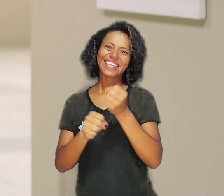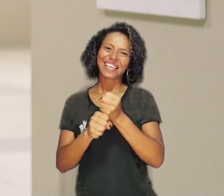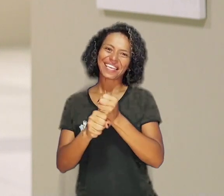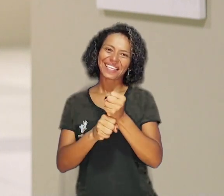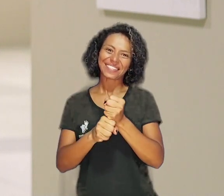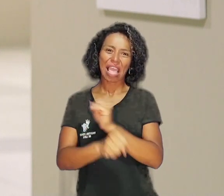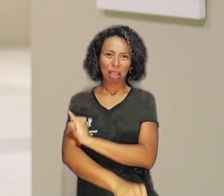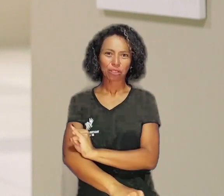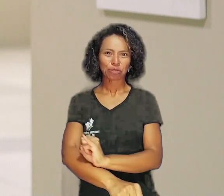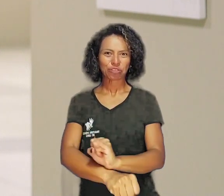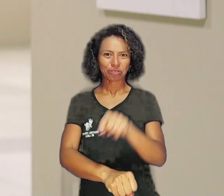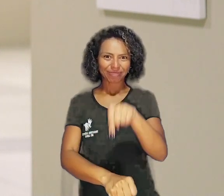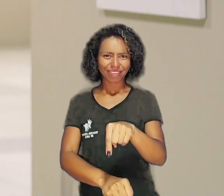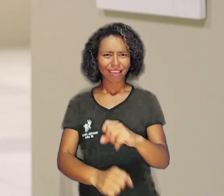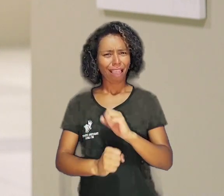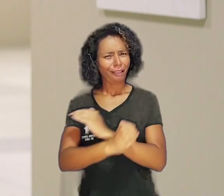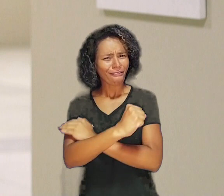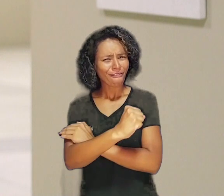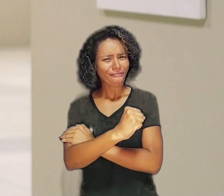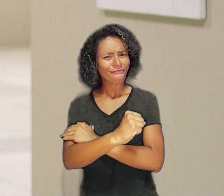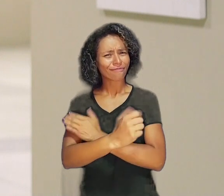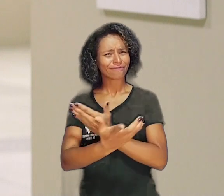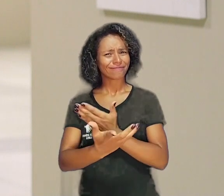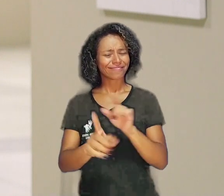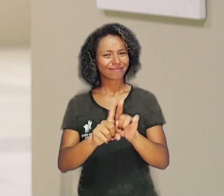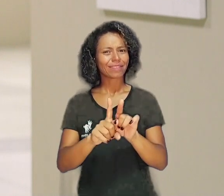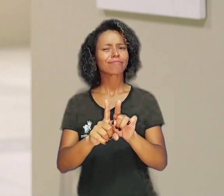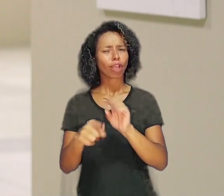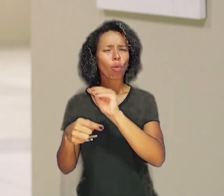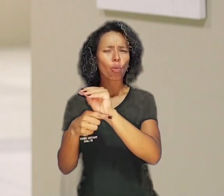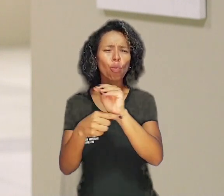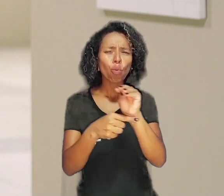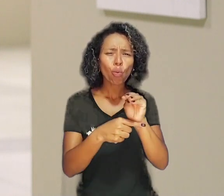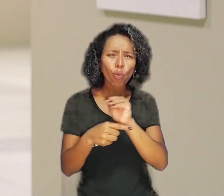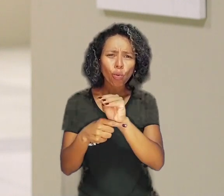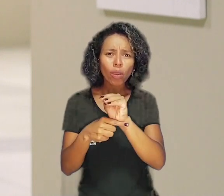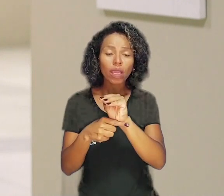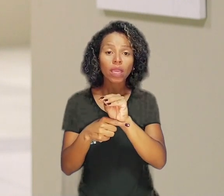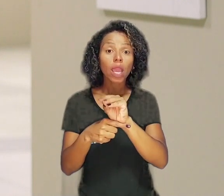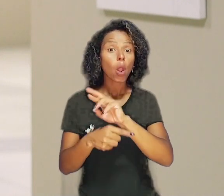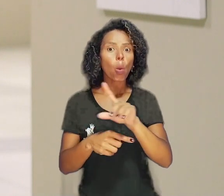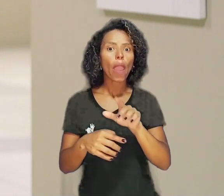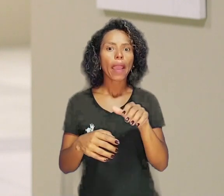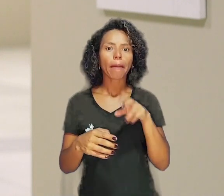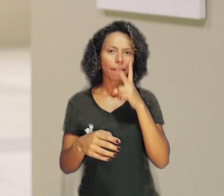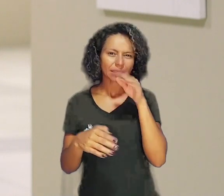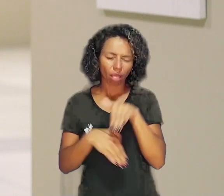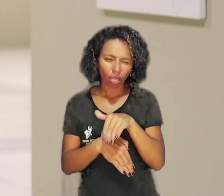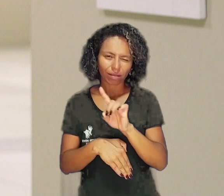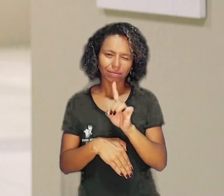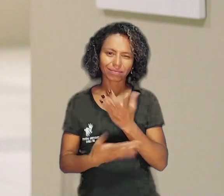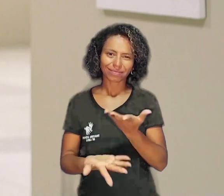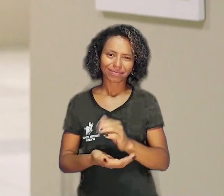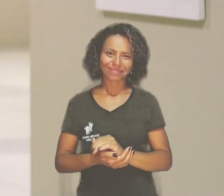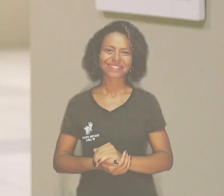comemorando 60 anos com essa instituição forte, cuidadosa e que não se